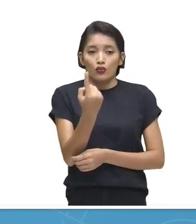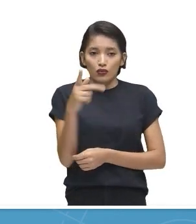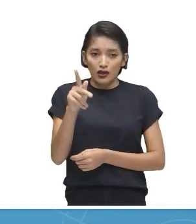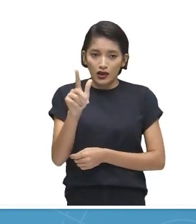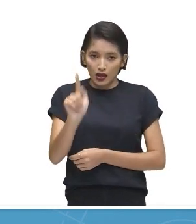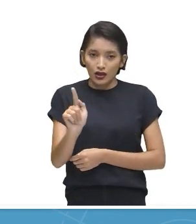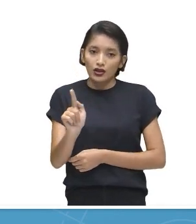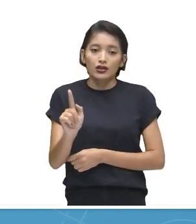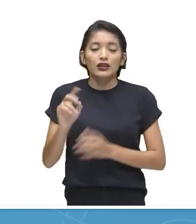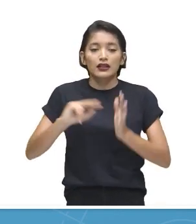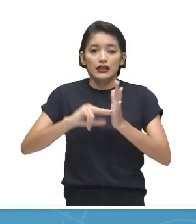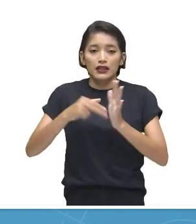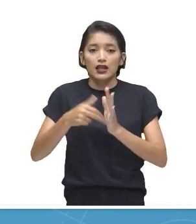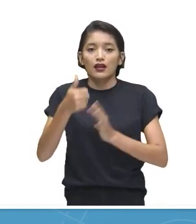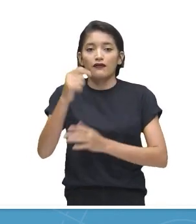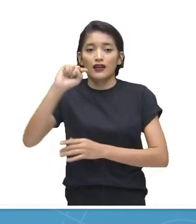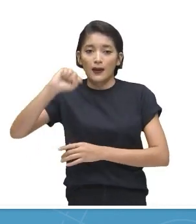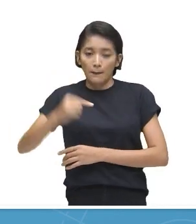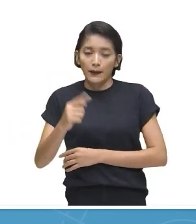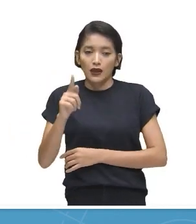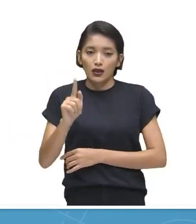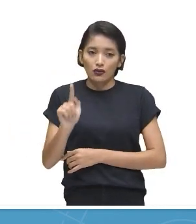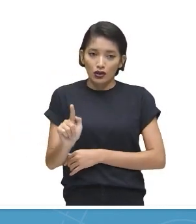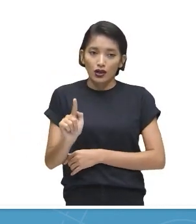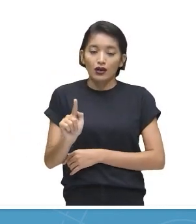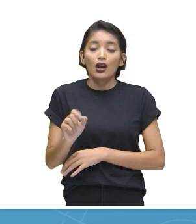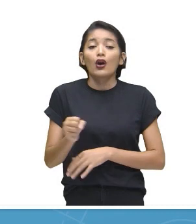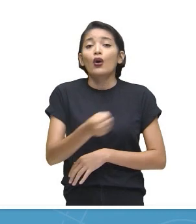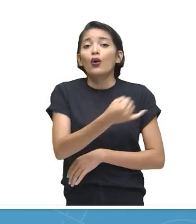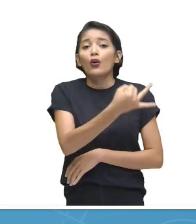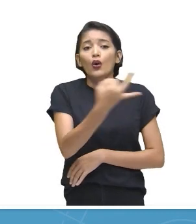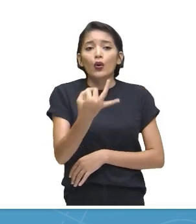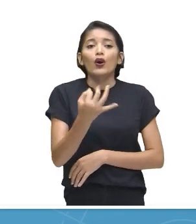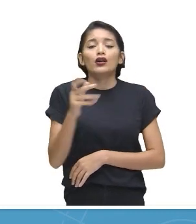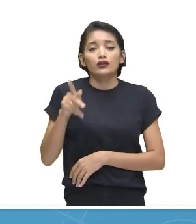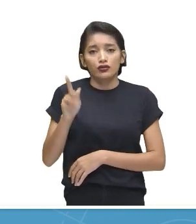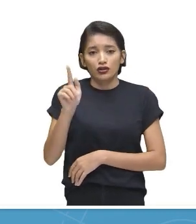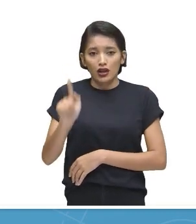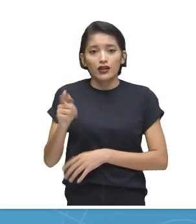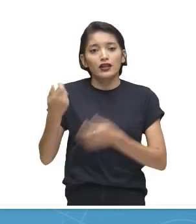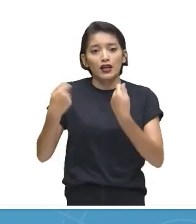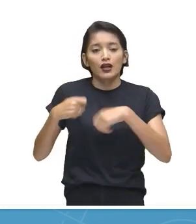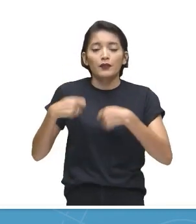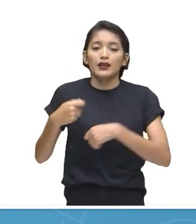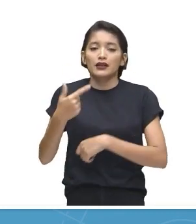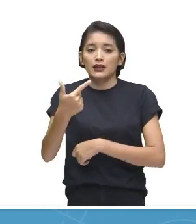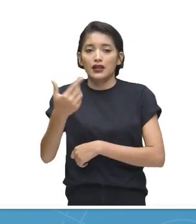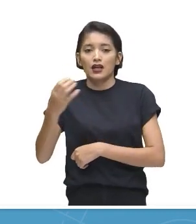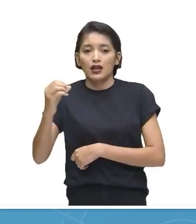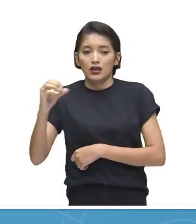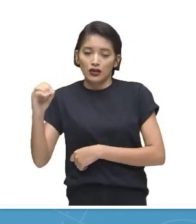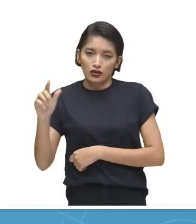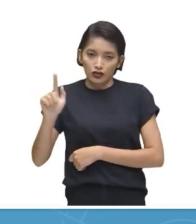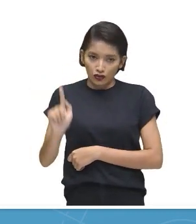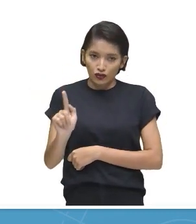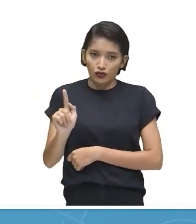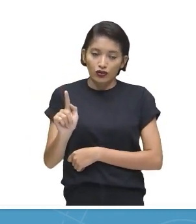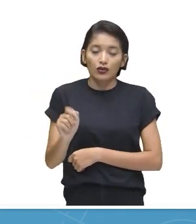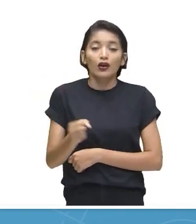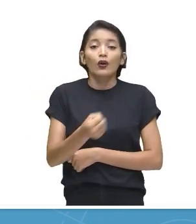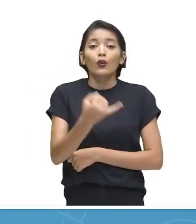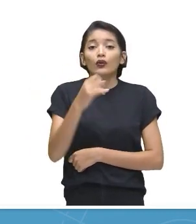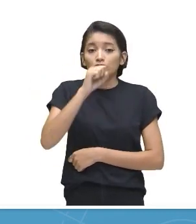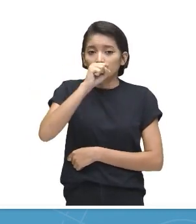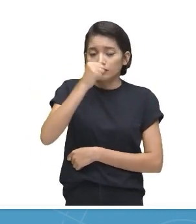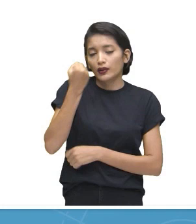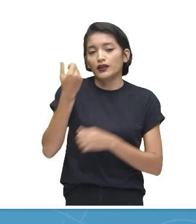1.000 gramas, quantos quilos ele vai precisar, né, de 200 gramas de pães? Quantos pães, né, de